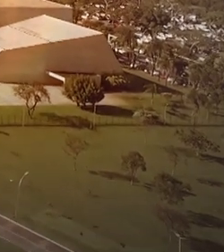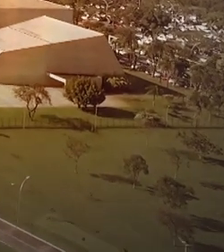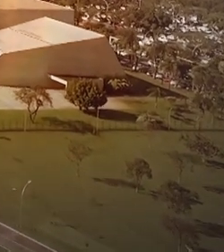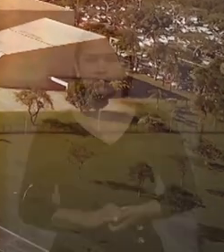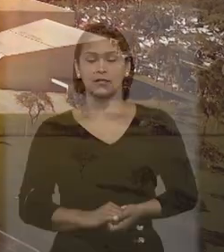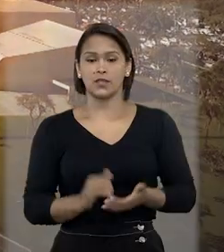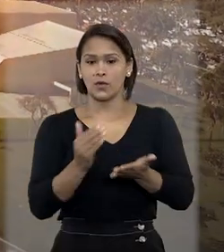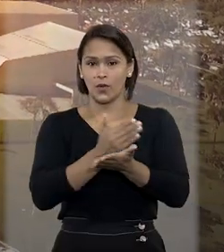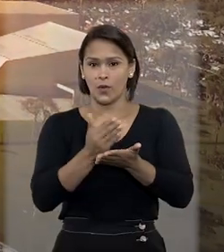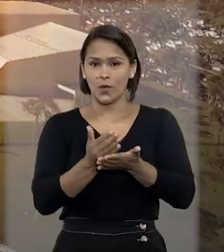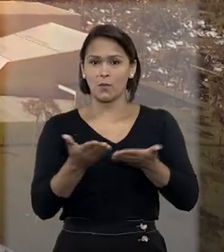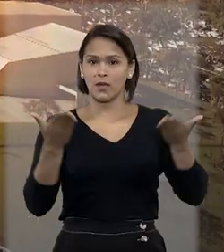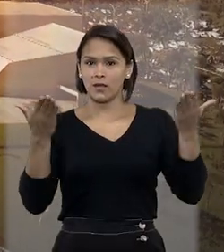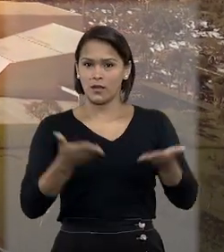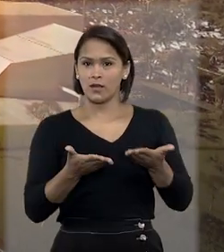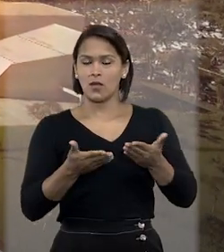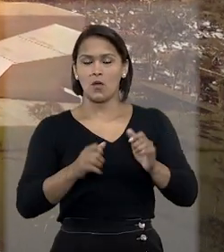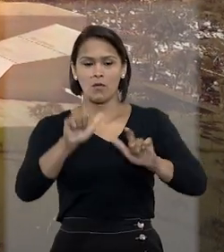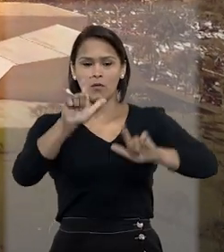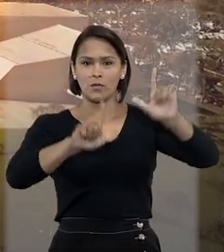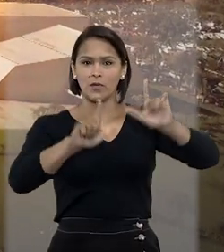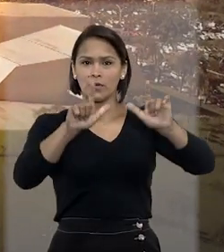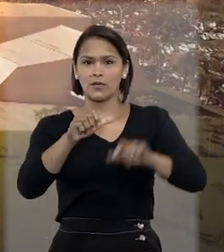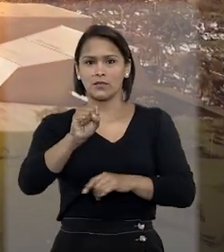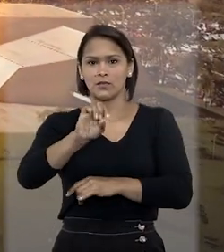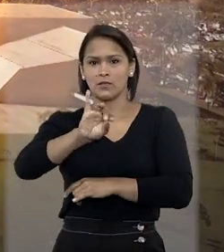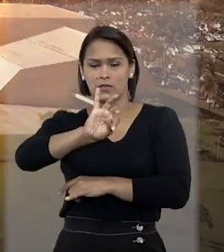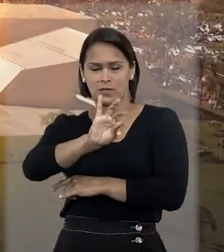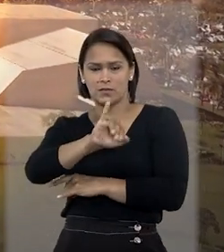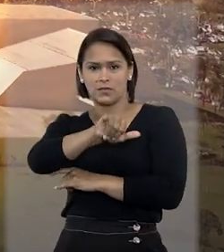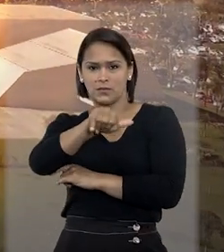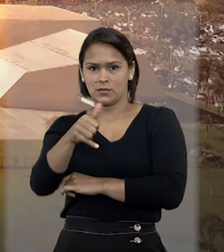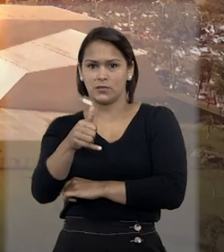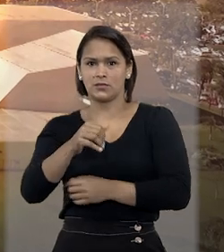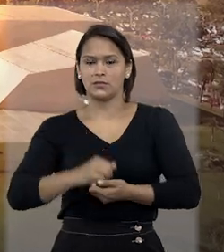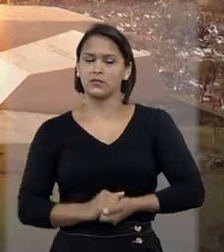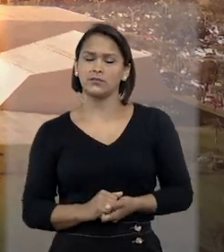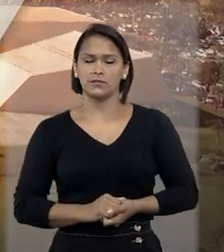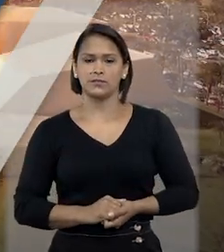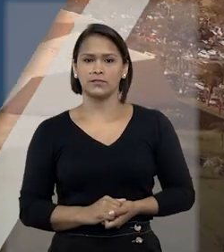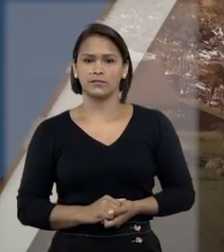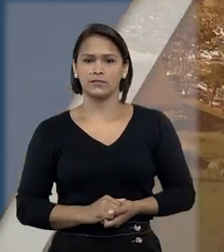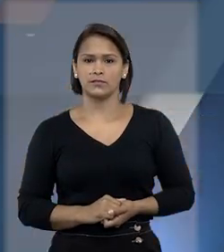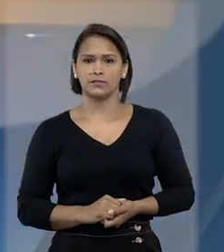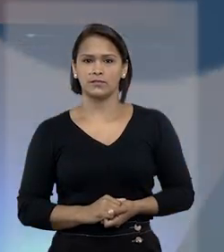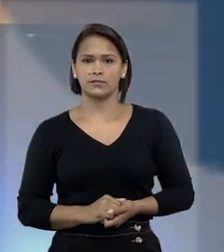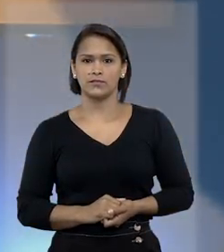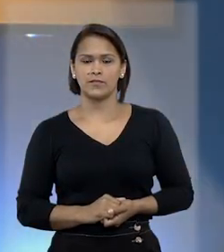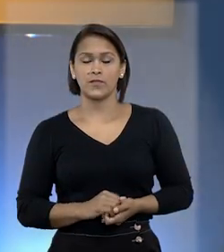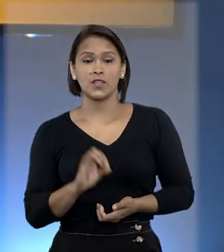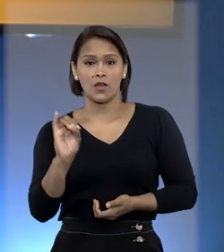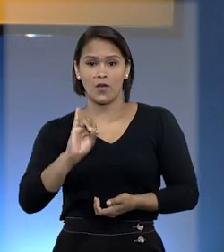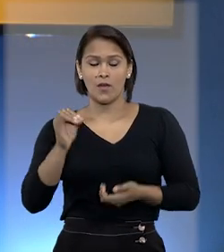e começa agora o programa do Superior Tribunal de Justiça